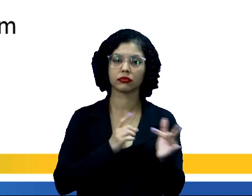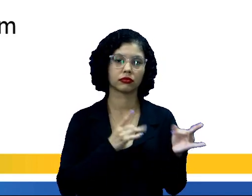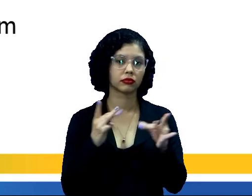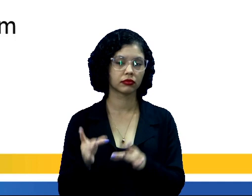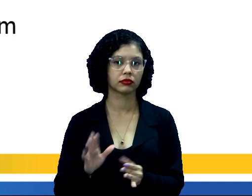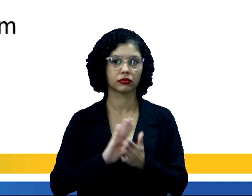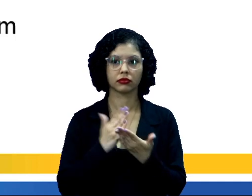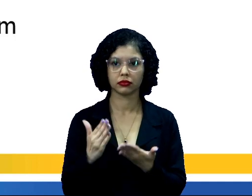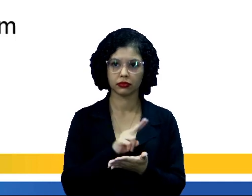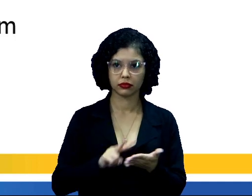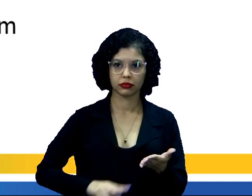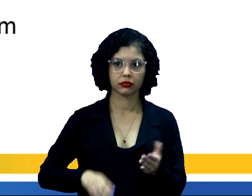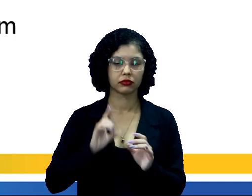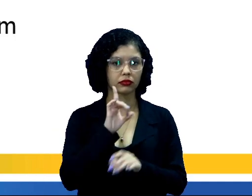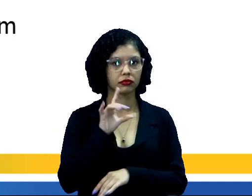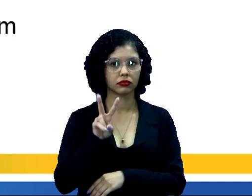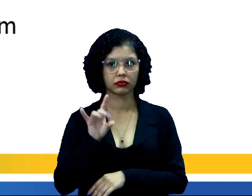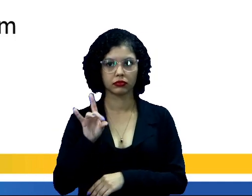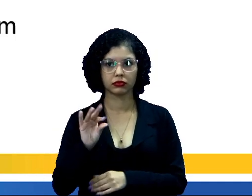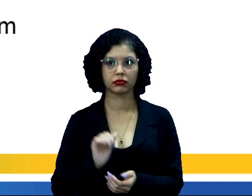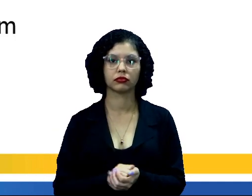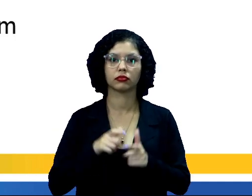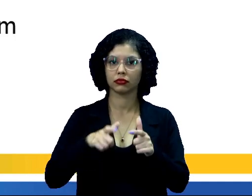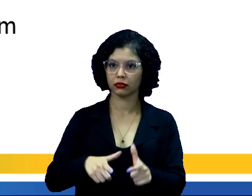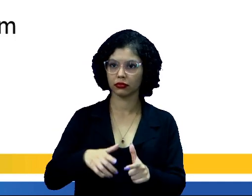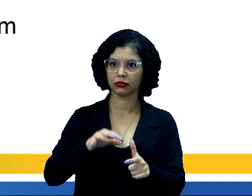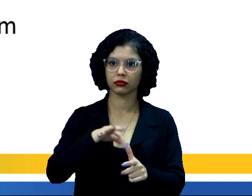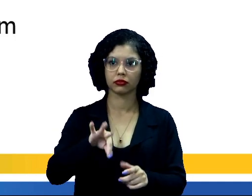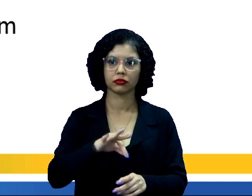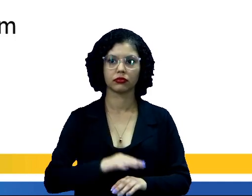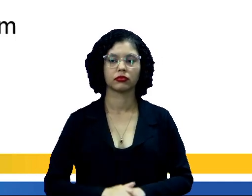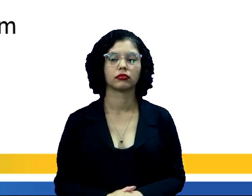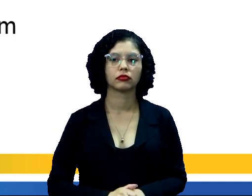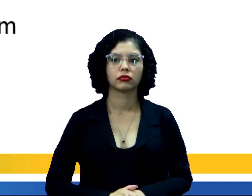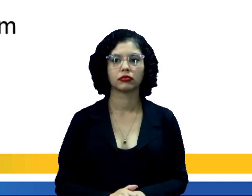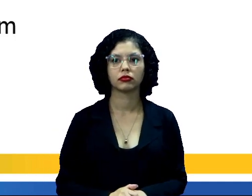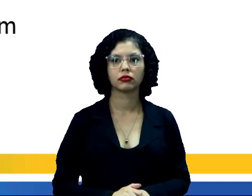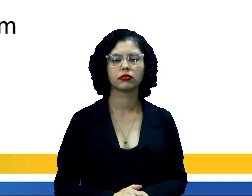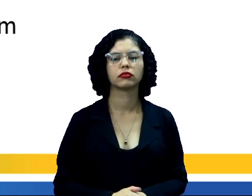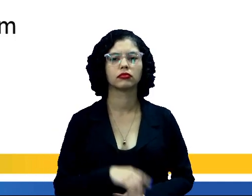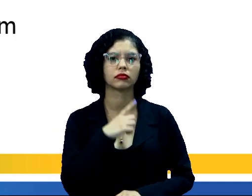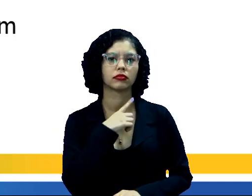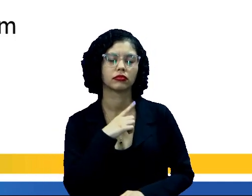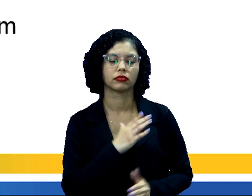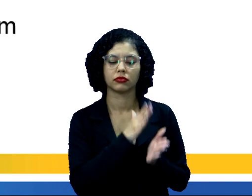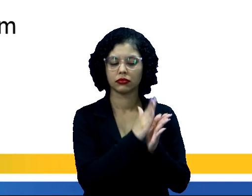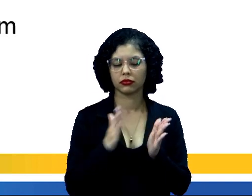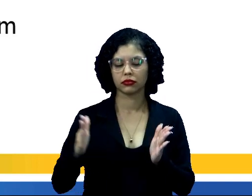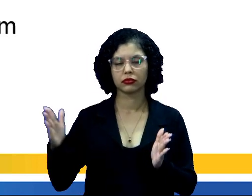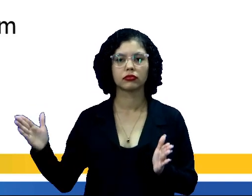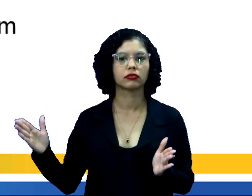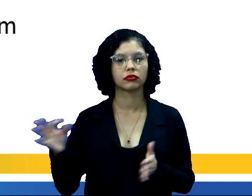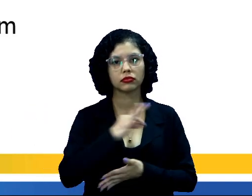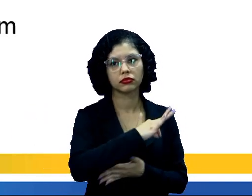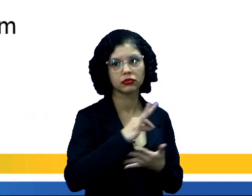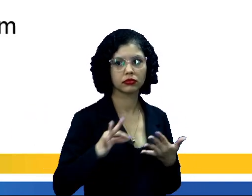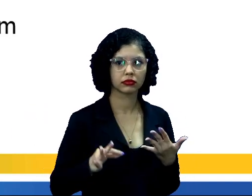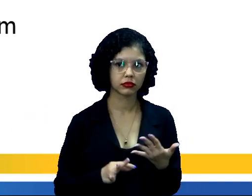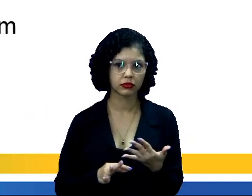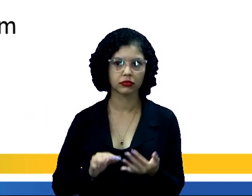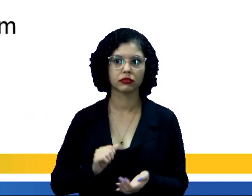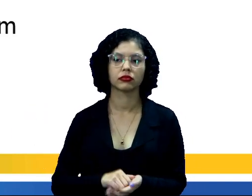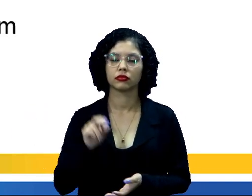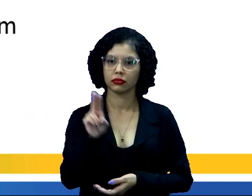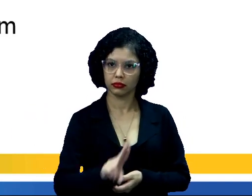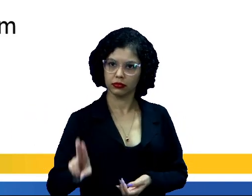vende livros, DVDs e CDs. Então, nós temos ali uma sequência de elementos, então nós também